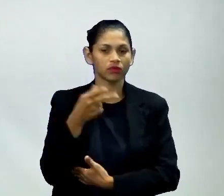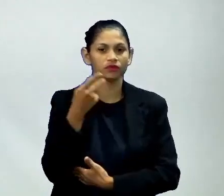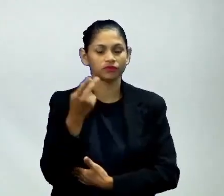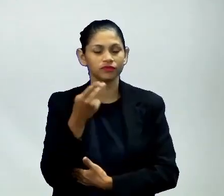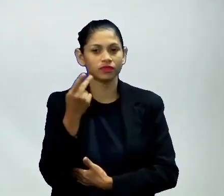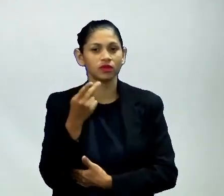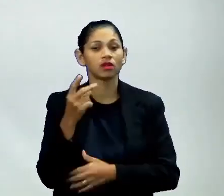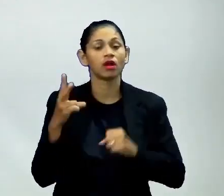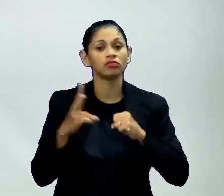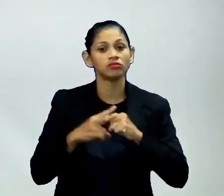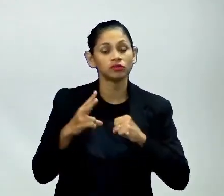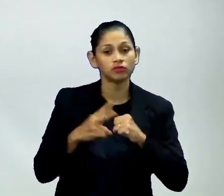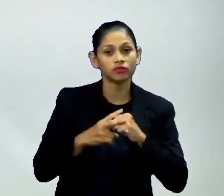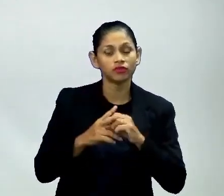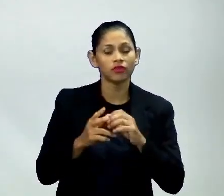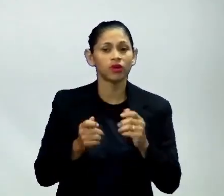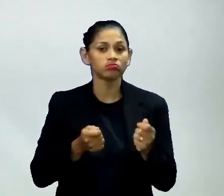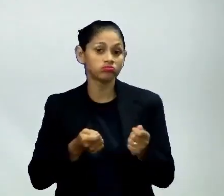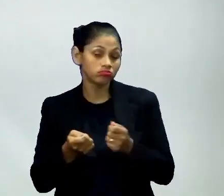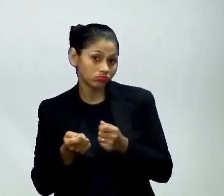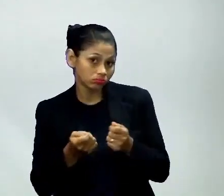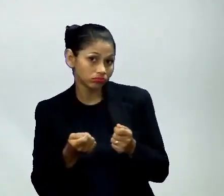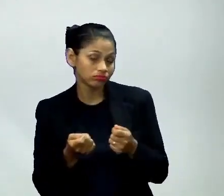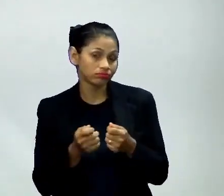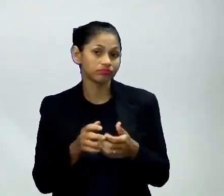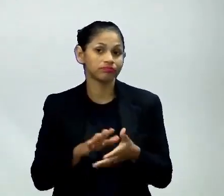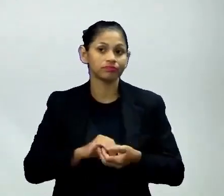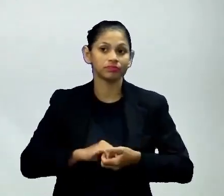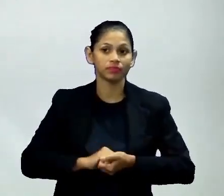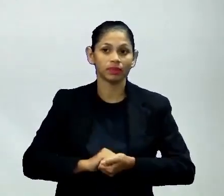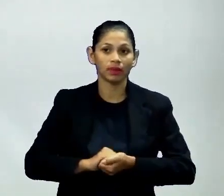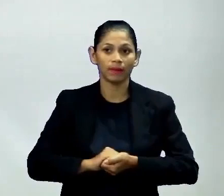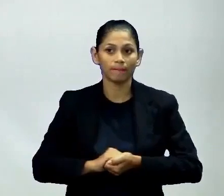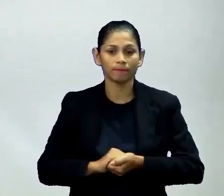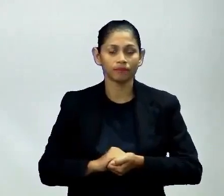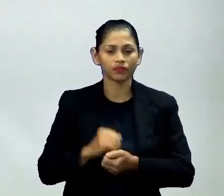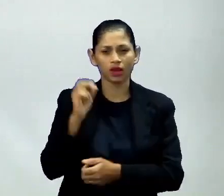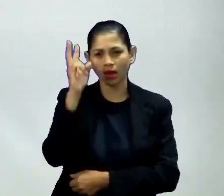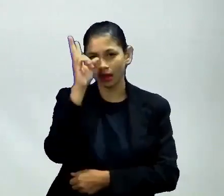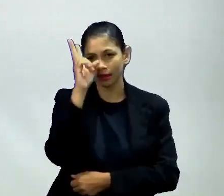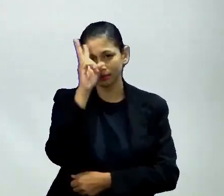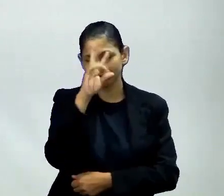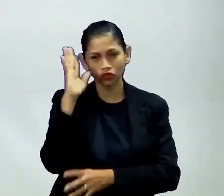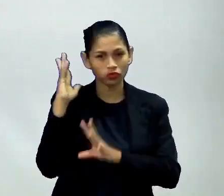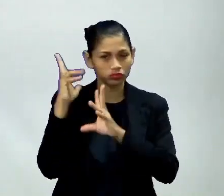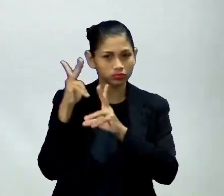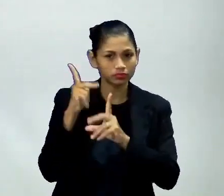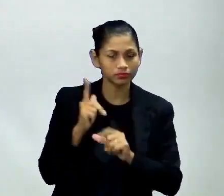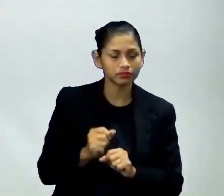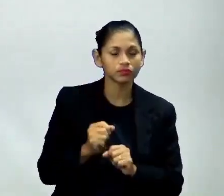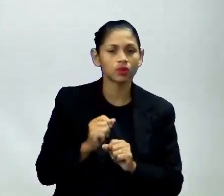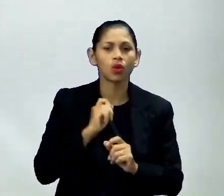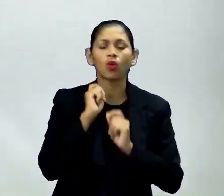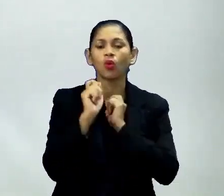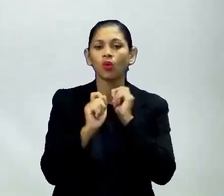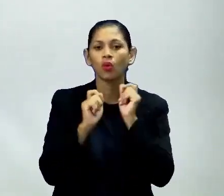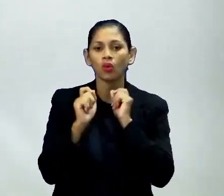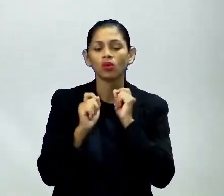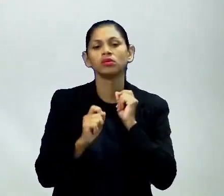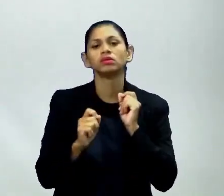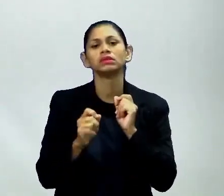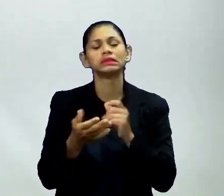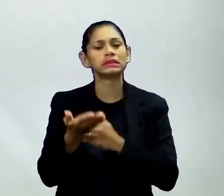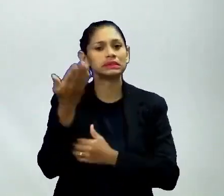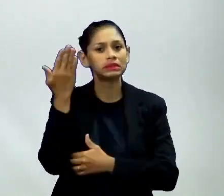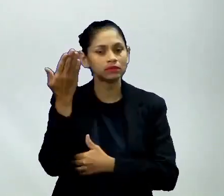verbos regulares e irregulares, e hoje nós iremos relembrar o que é o passado simples, e